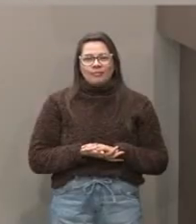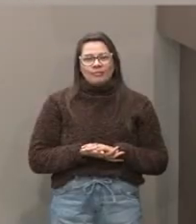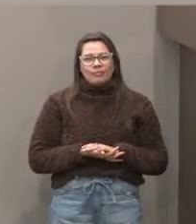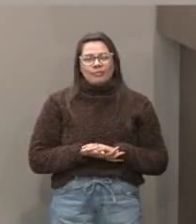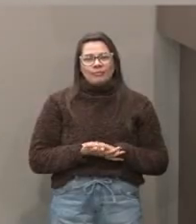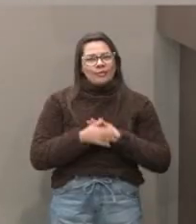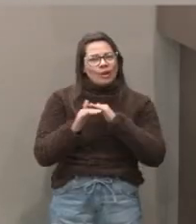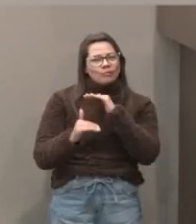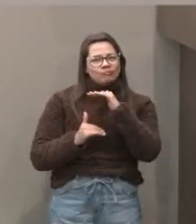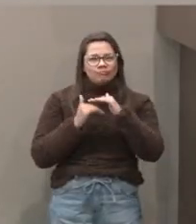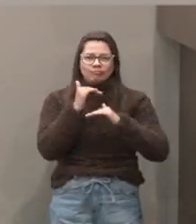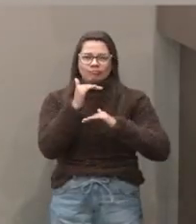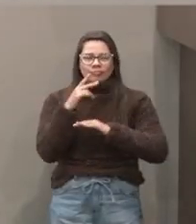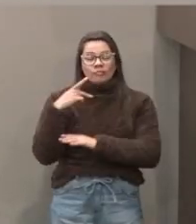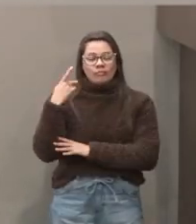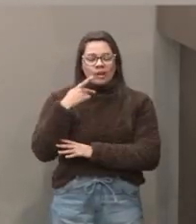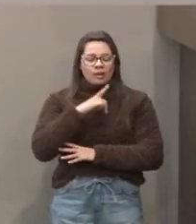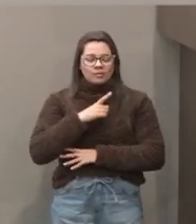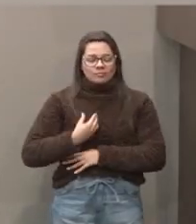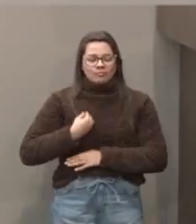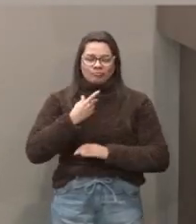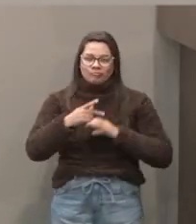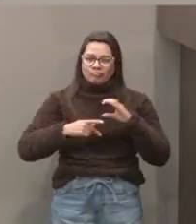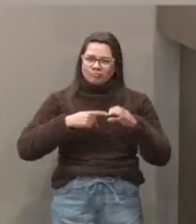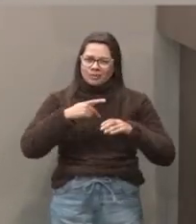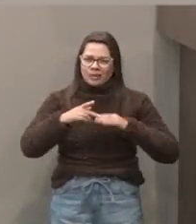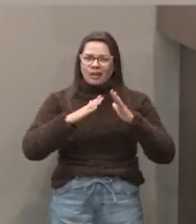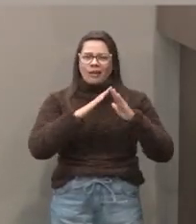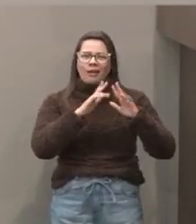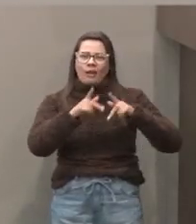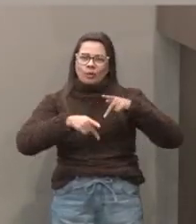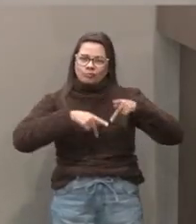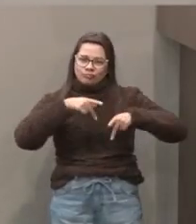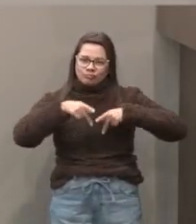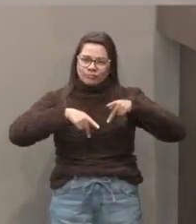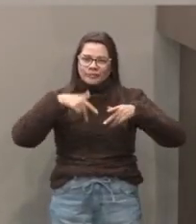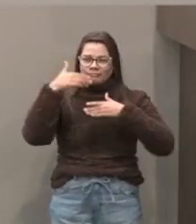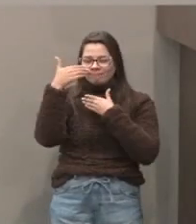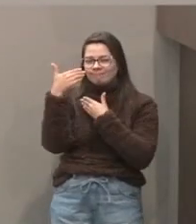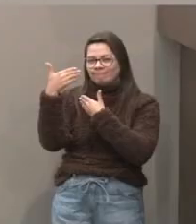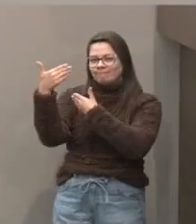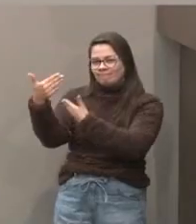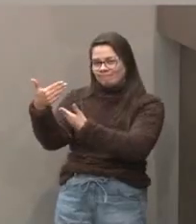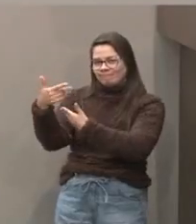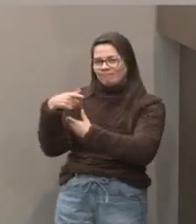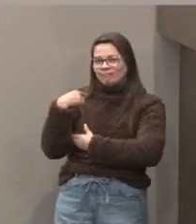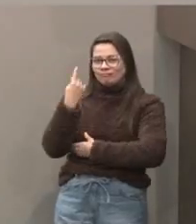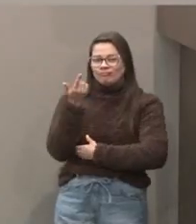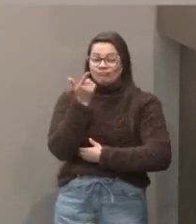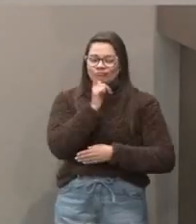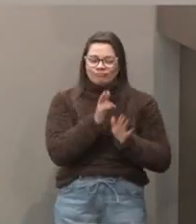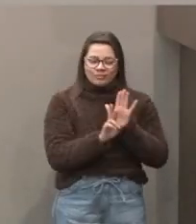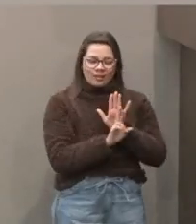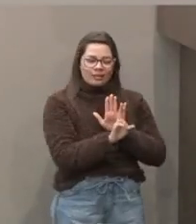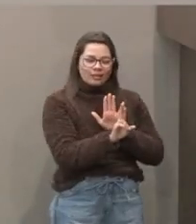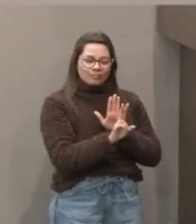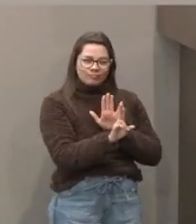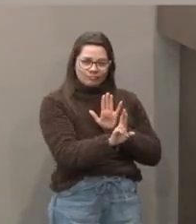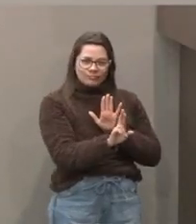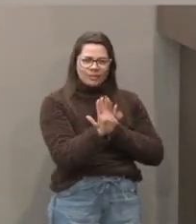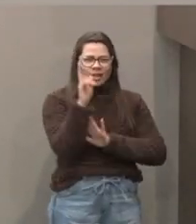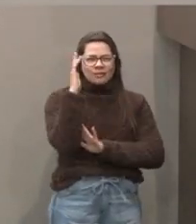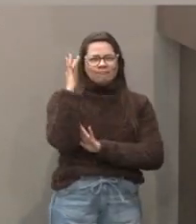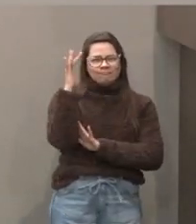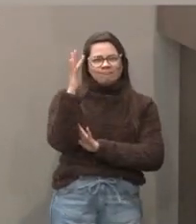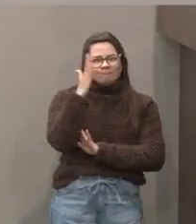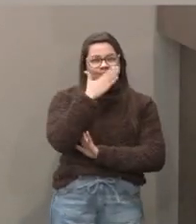excelentíssimos vereadores presentes na Casa do Povo, obrigado por nos representarem e